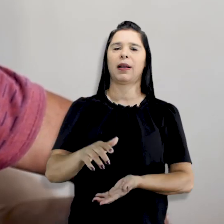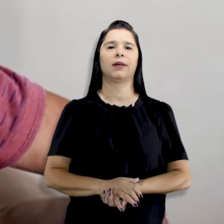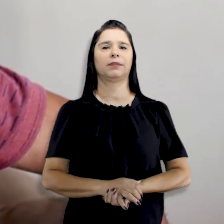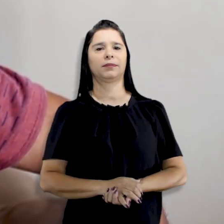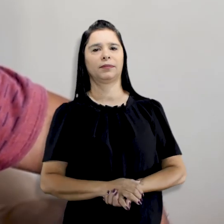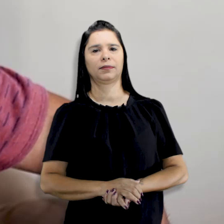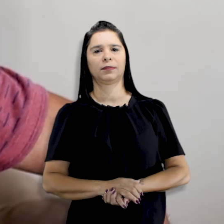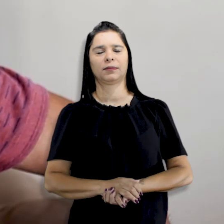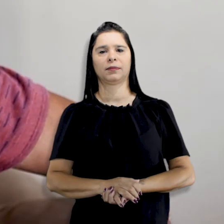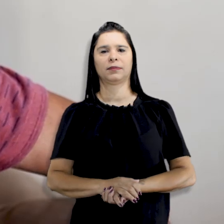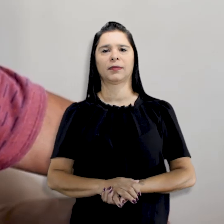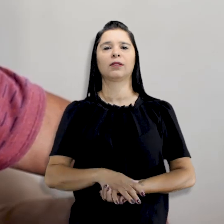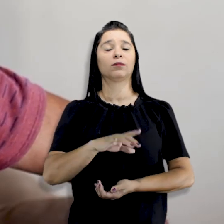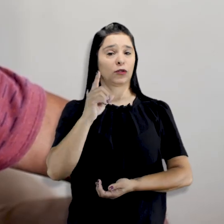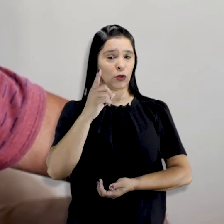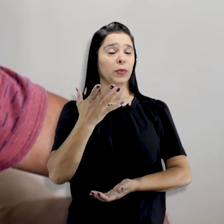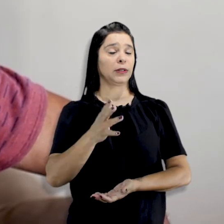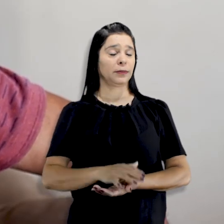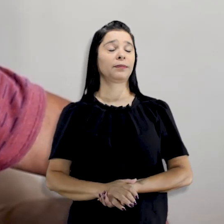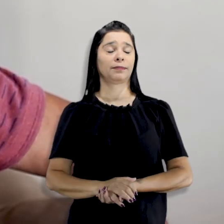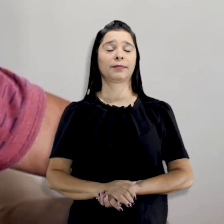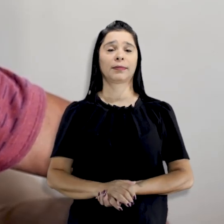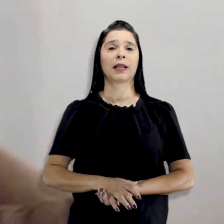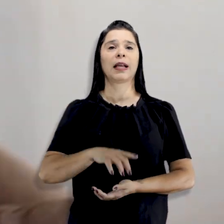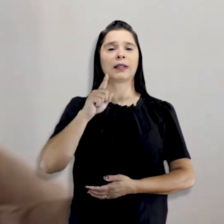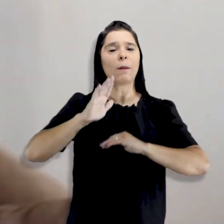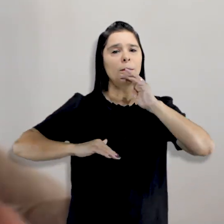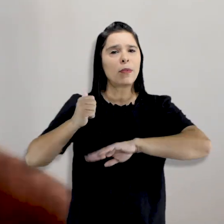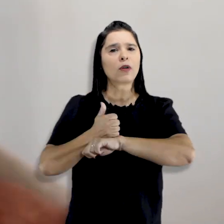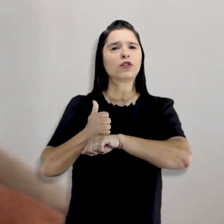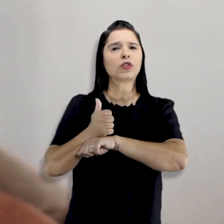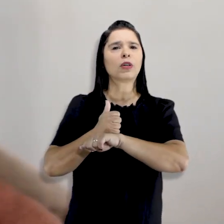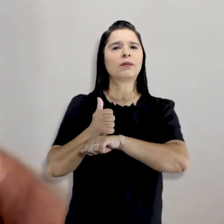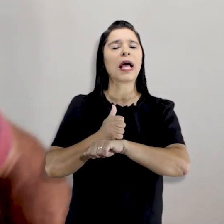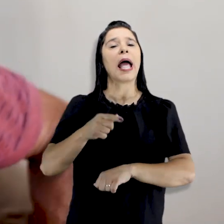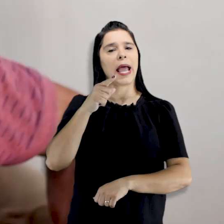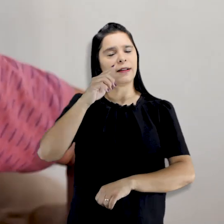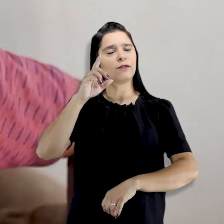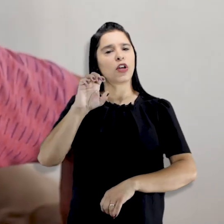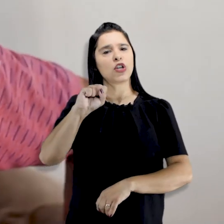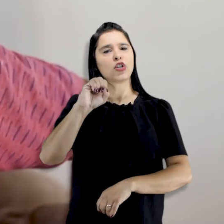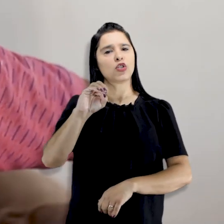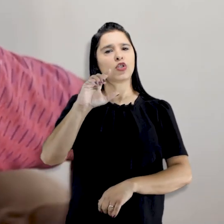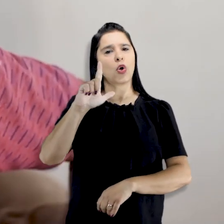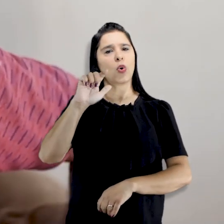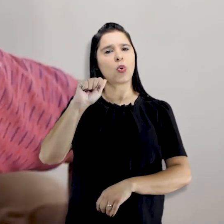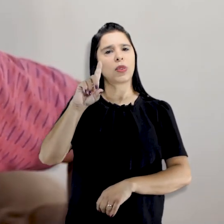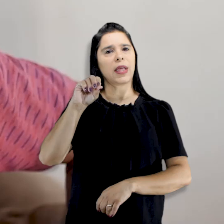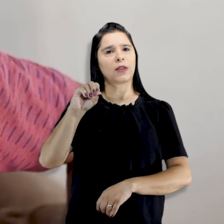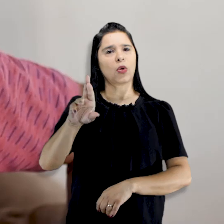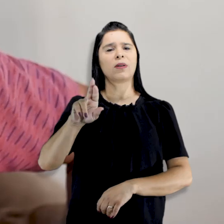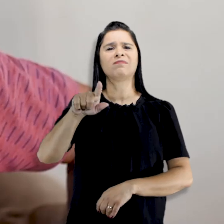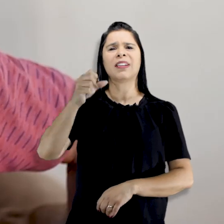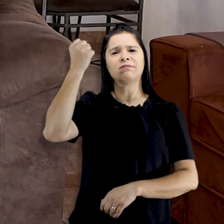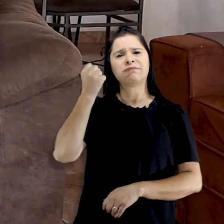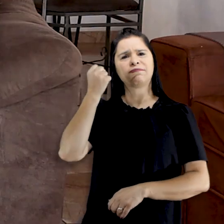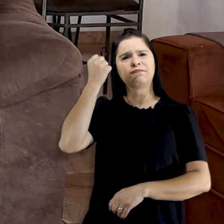contato profissionalmente na ferrovia, foi de soldador. Profissão de maquinista, não vou falar ingrata não, porque não tem